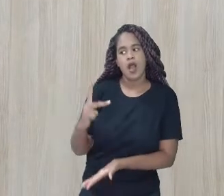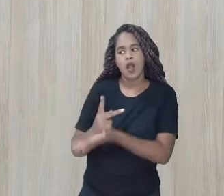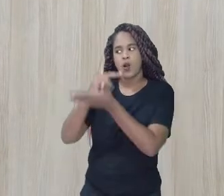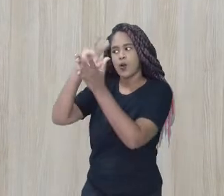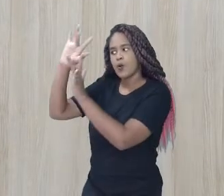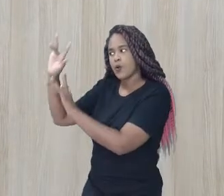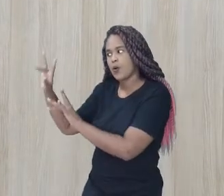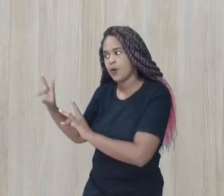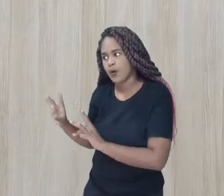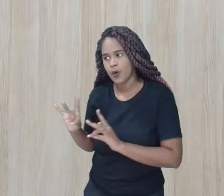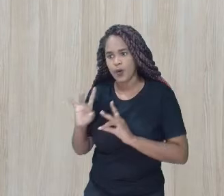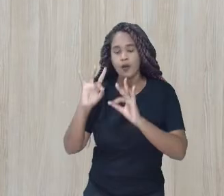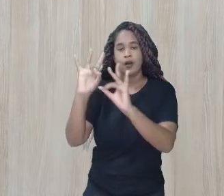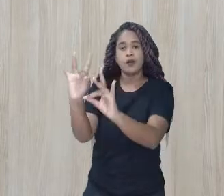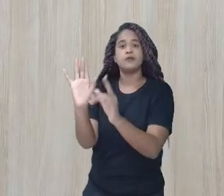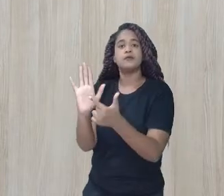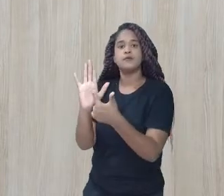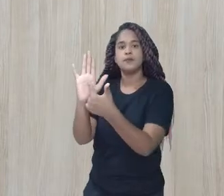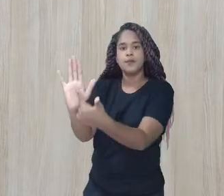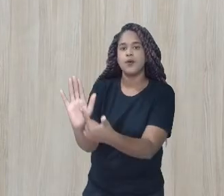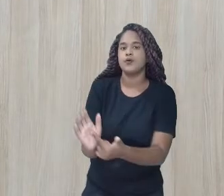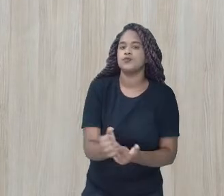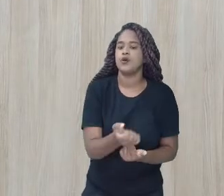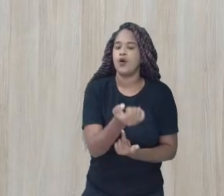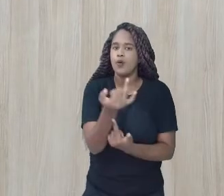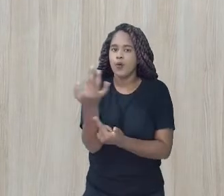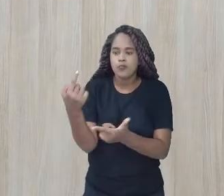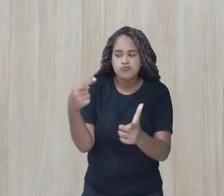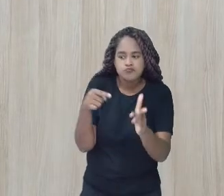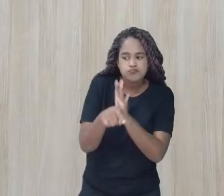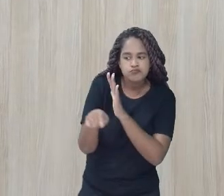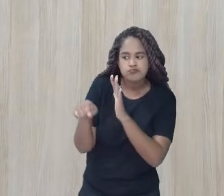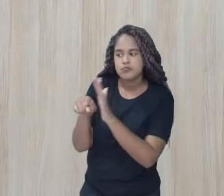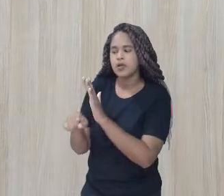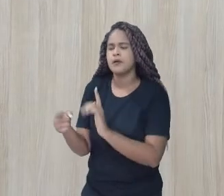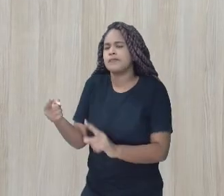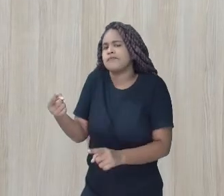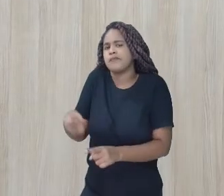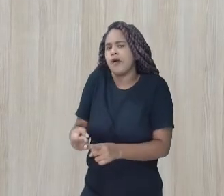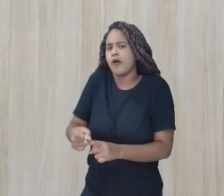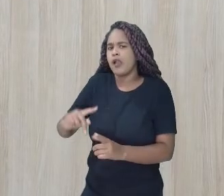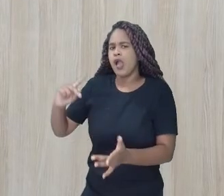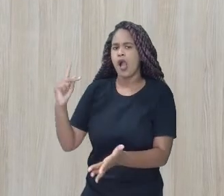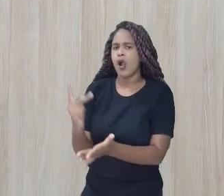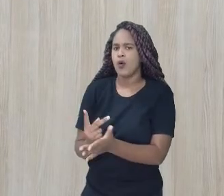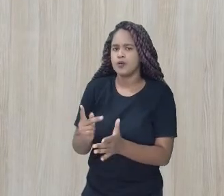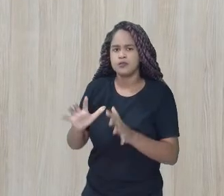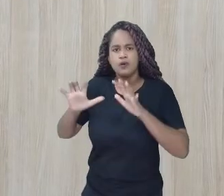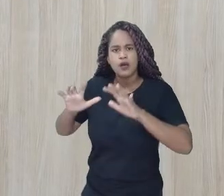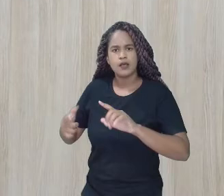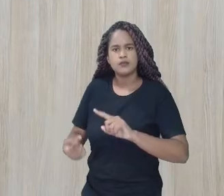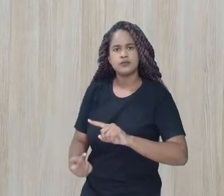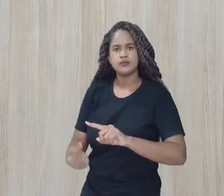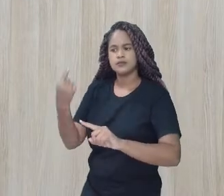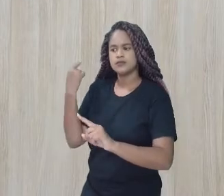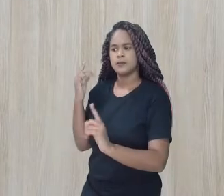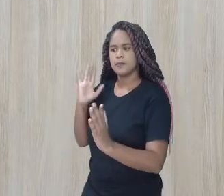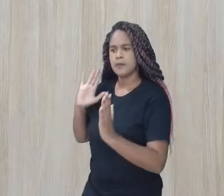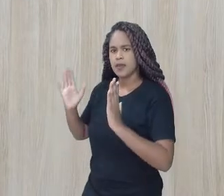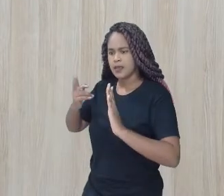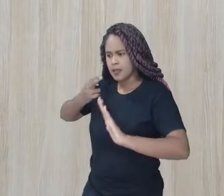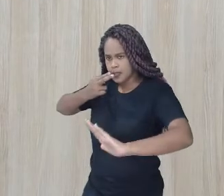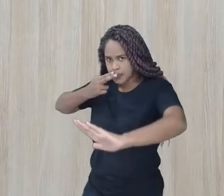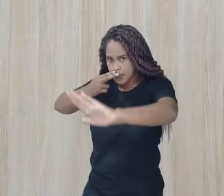memória, para trazer esses questionamentos sobre o porquê se queimou tantos livros no período em